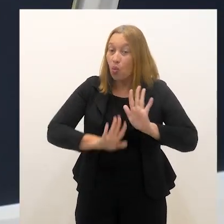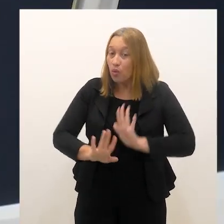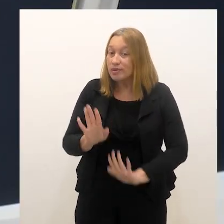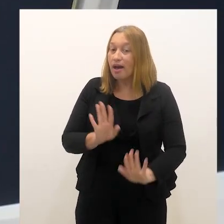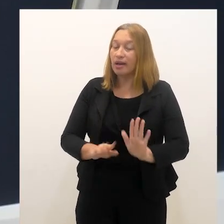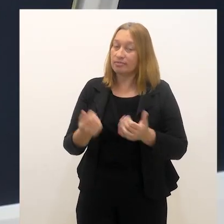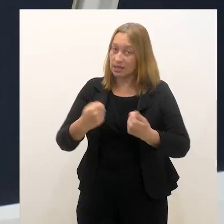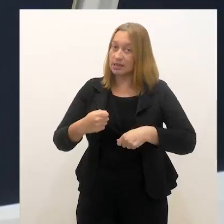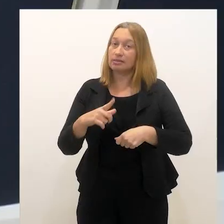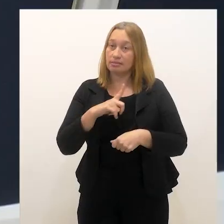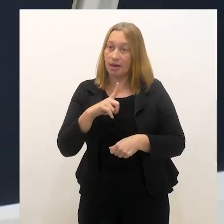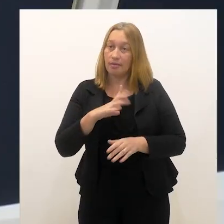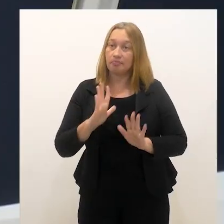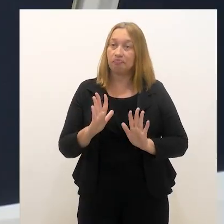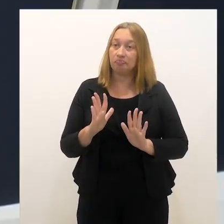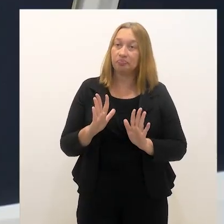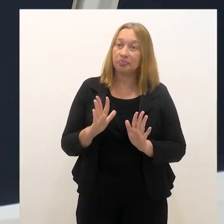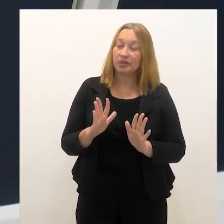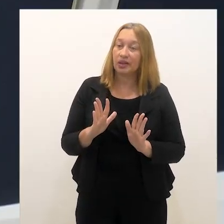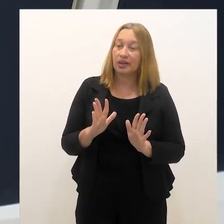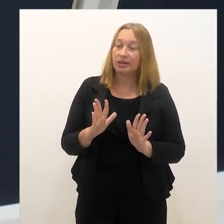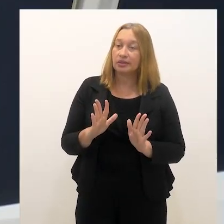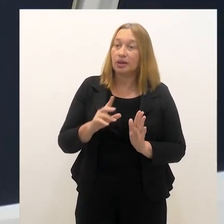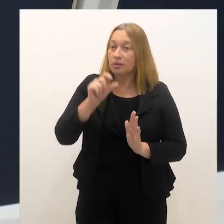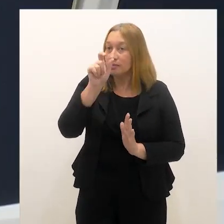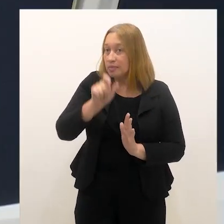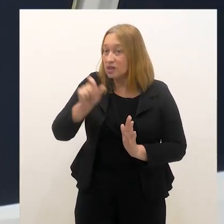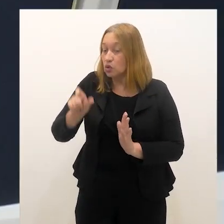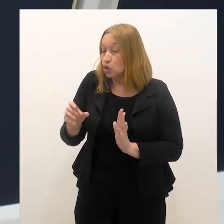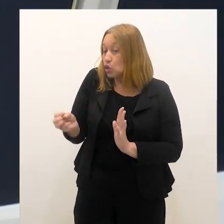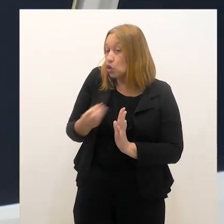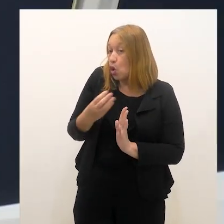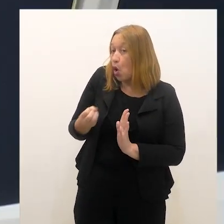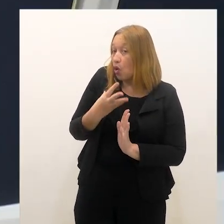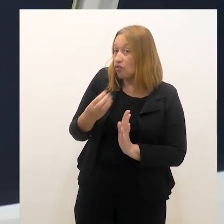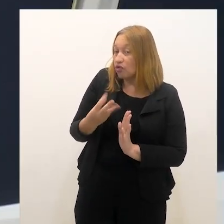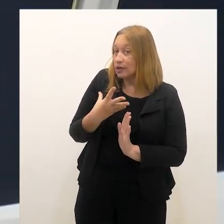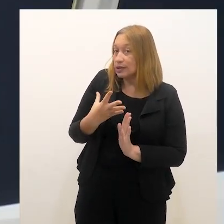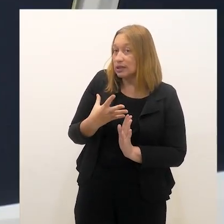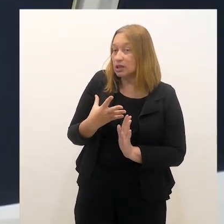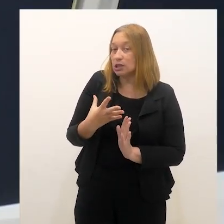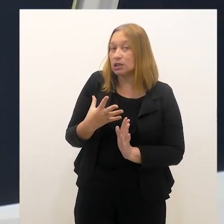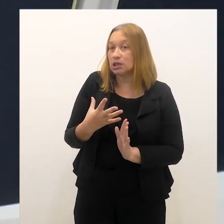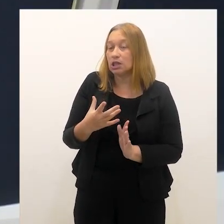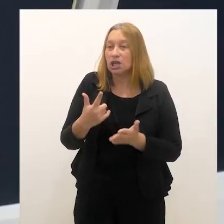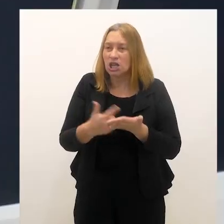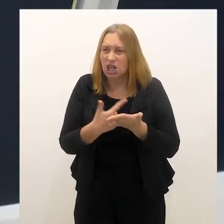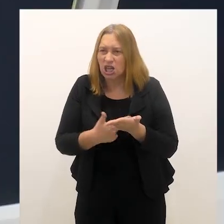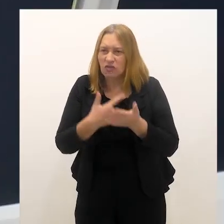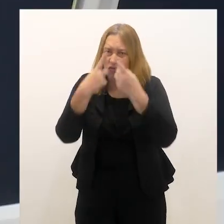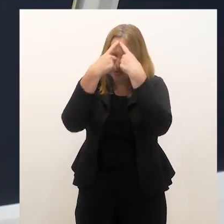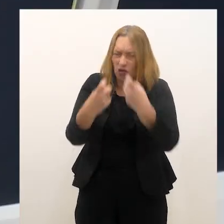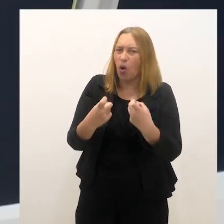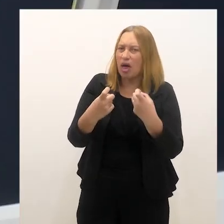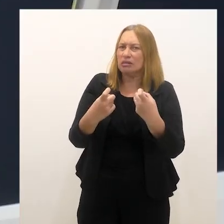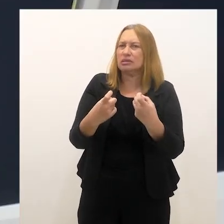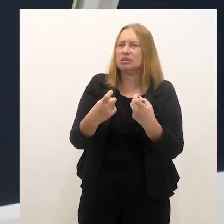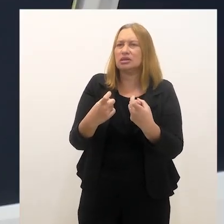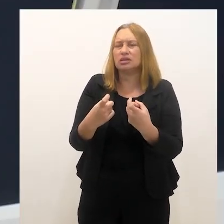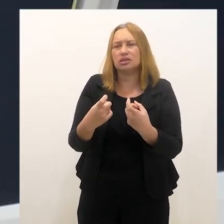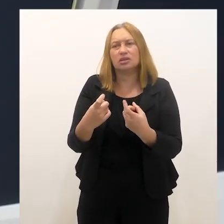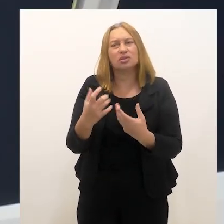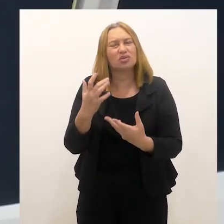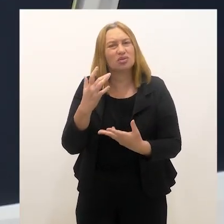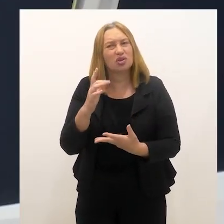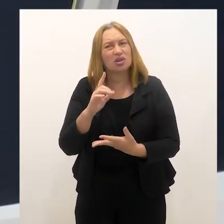certo cuidado que a gente tem que ter, né? Claro. De pessoas muito novas pegarem livros assim que tem cenas de